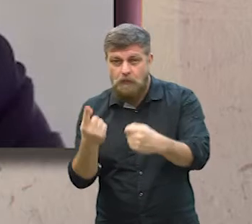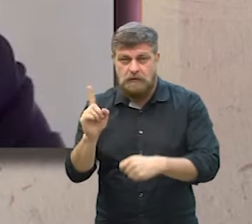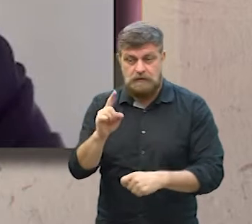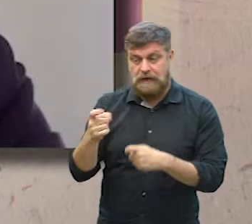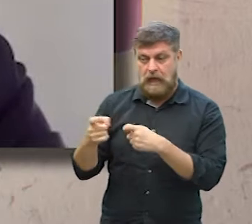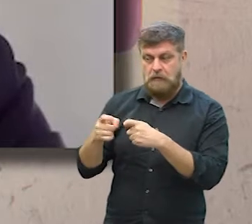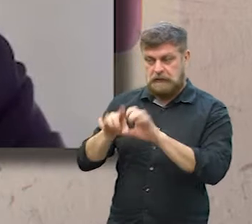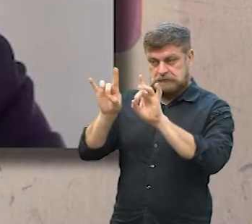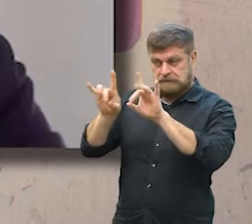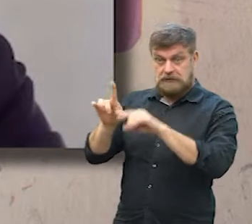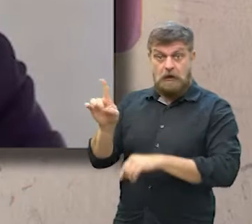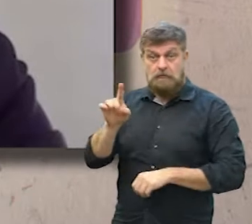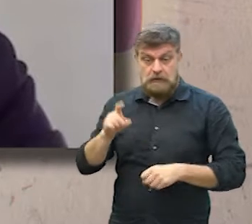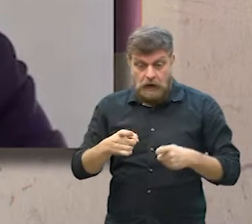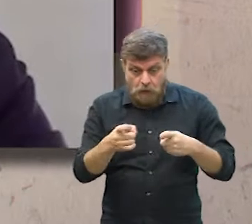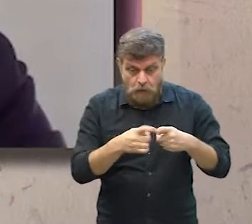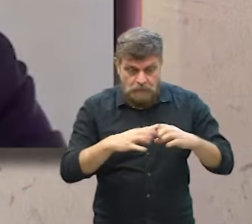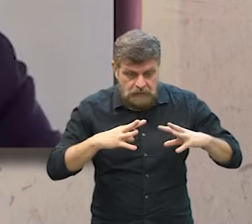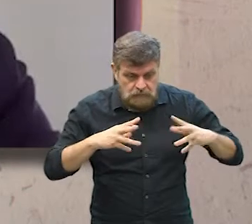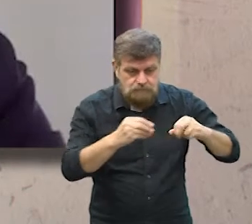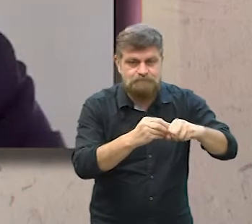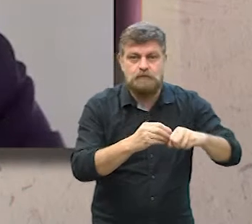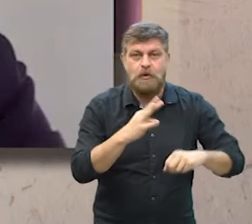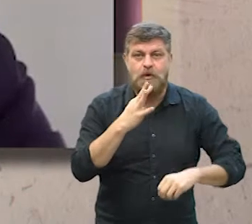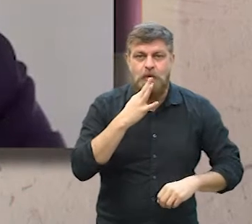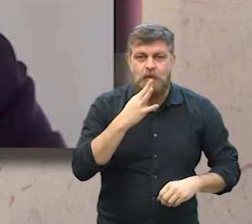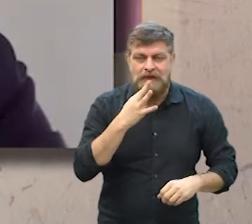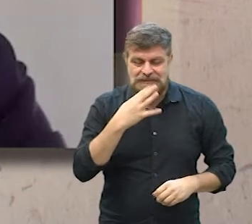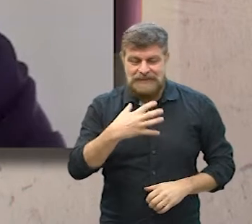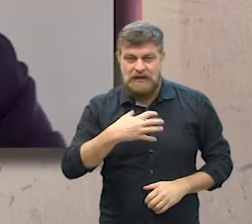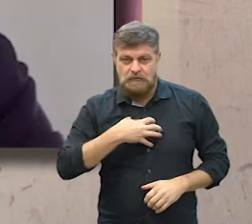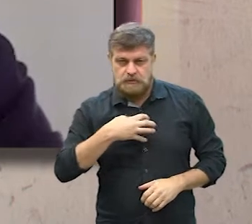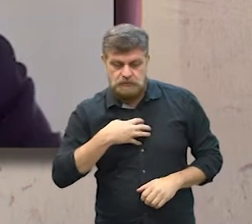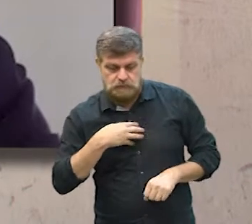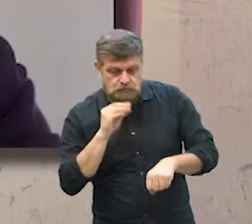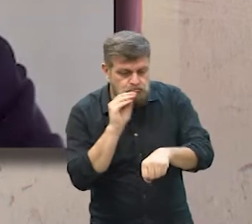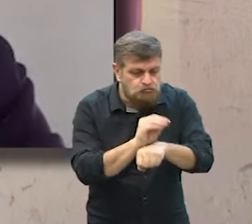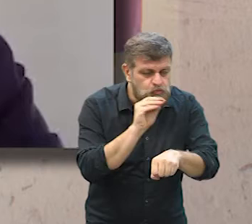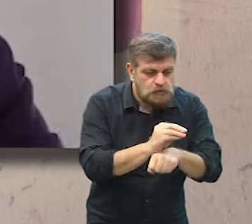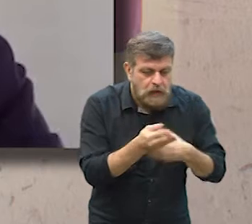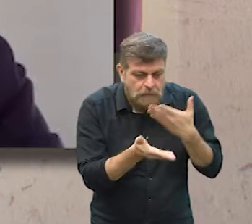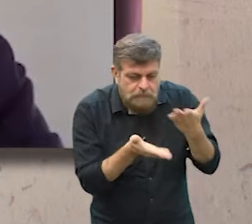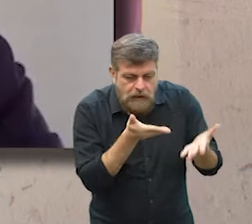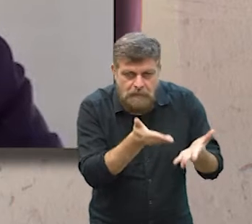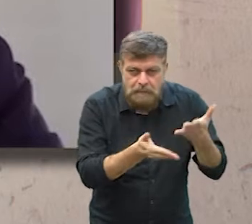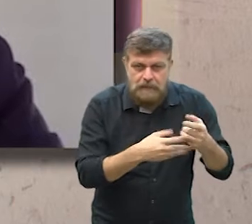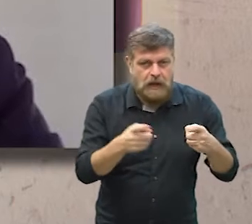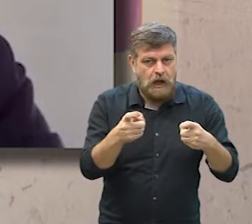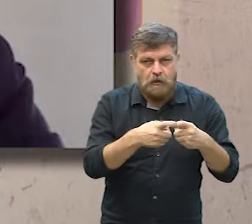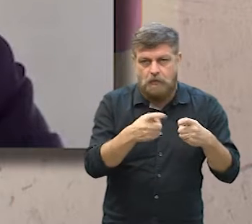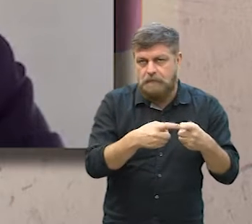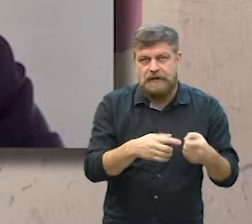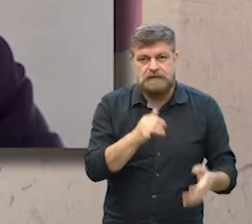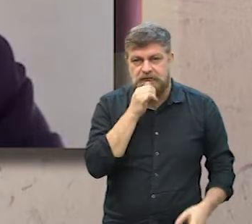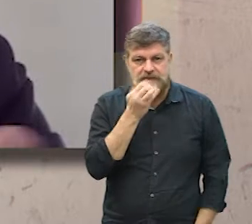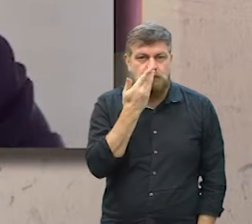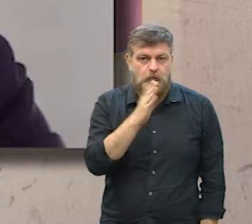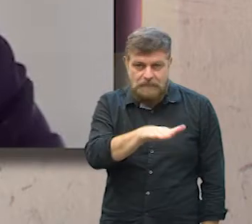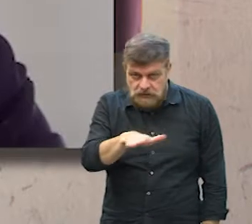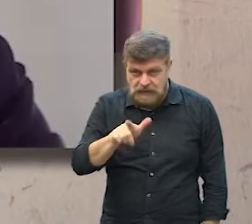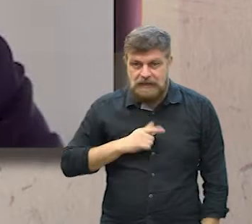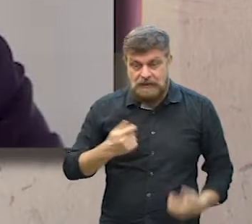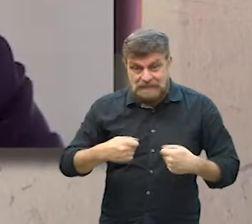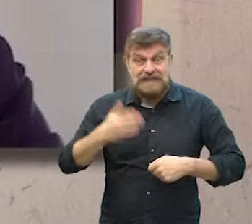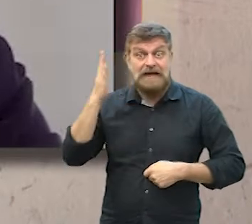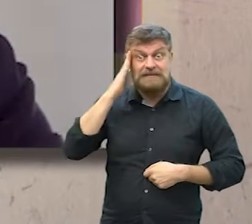ser tratada apenas pelo especialista, né? As formas mais leves da doença devem ser tratadas pelo médico generalista, o pediatra